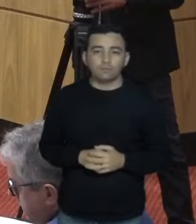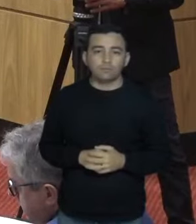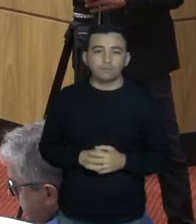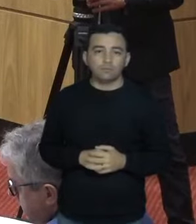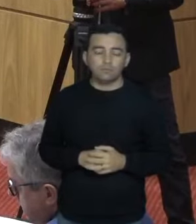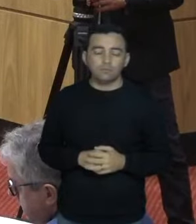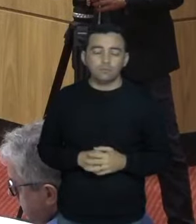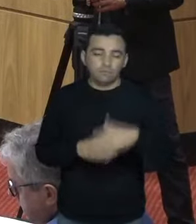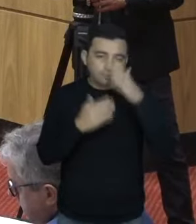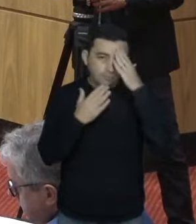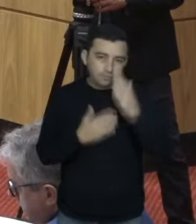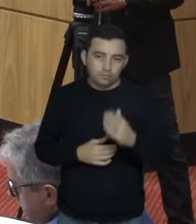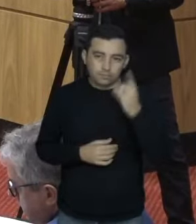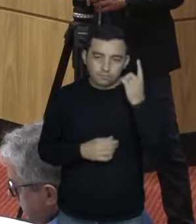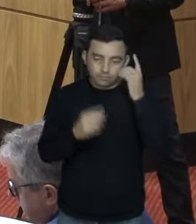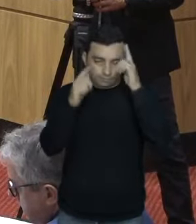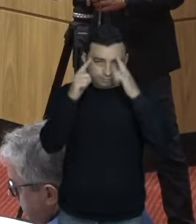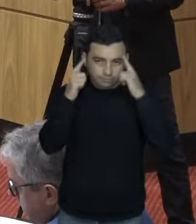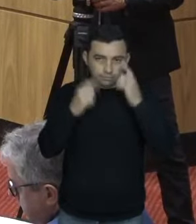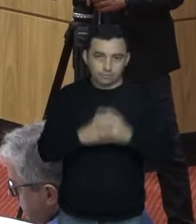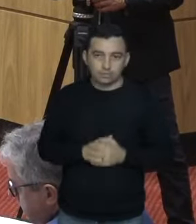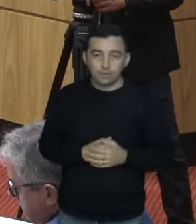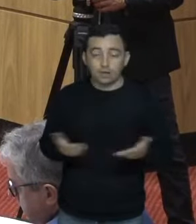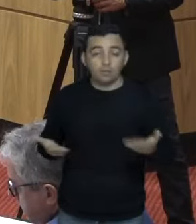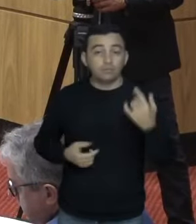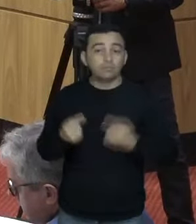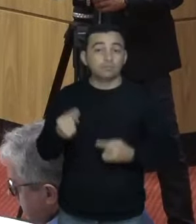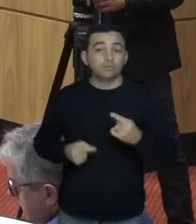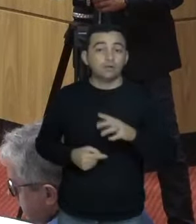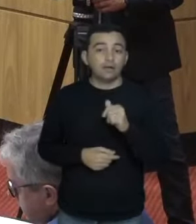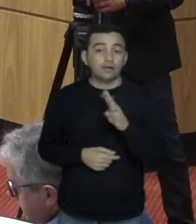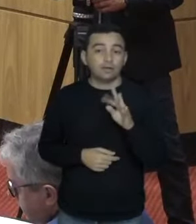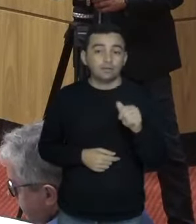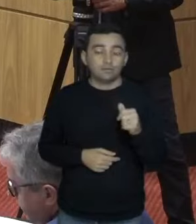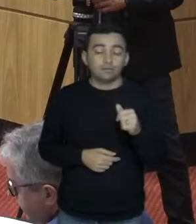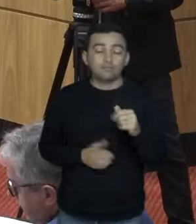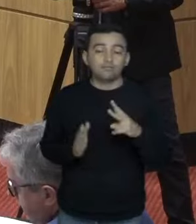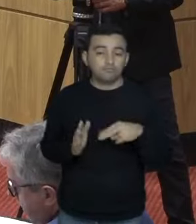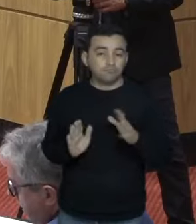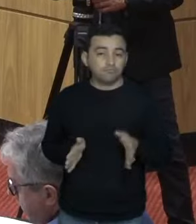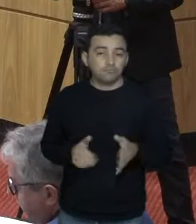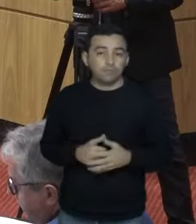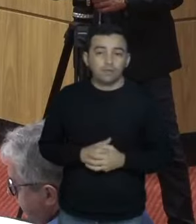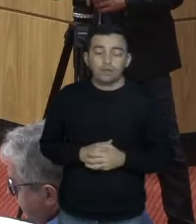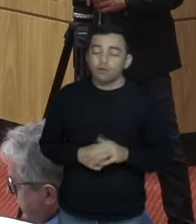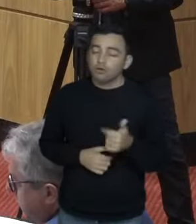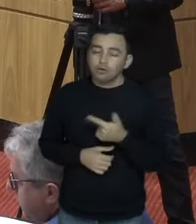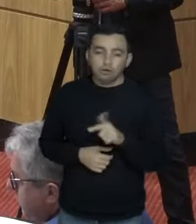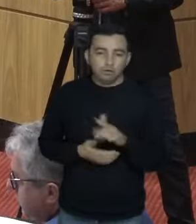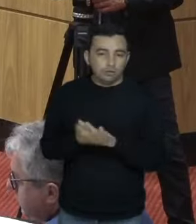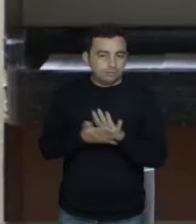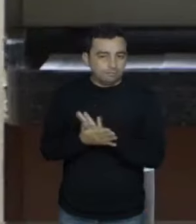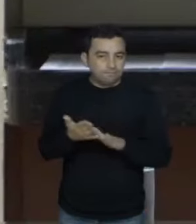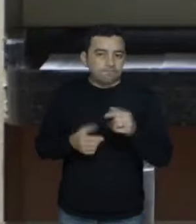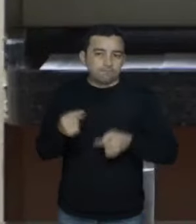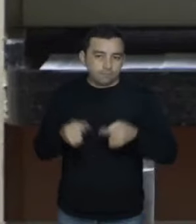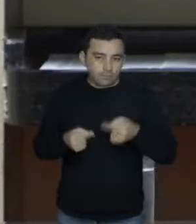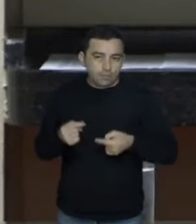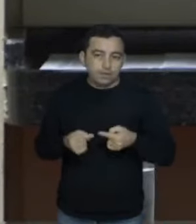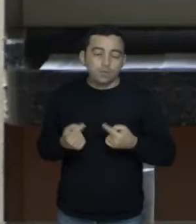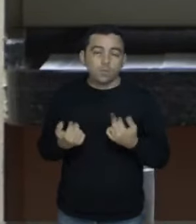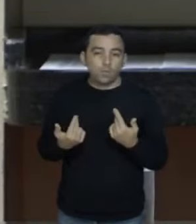Obrigado Deputado Sarita coloco em discussão ata que acaba de ser lida não havendo Quem Queira discutir a